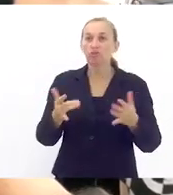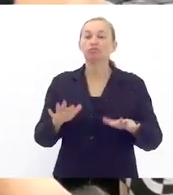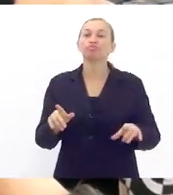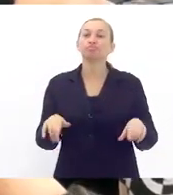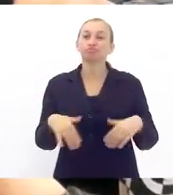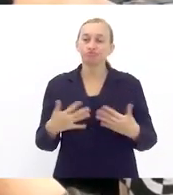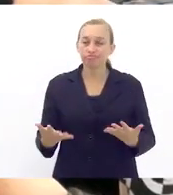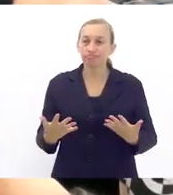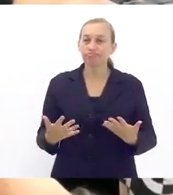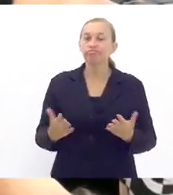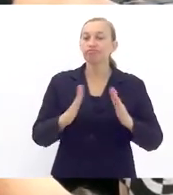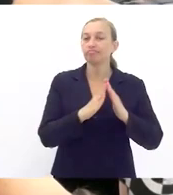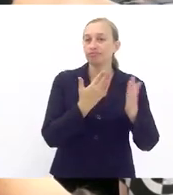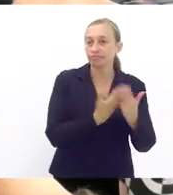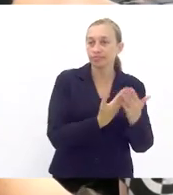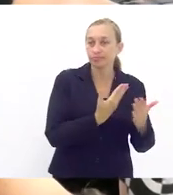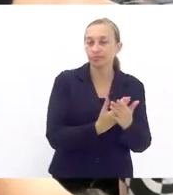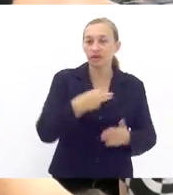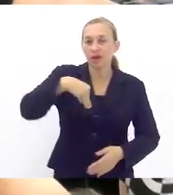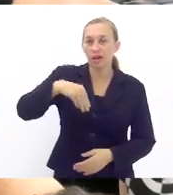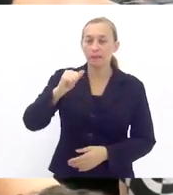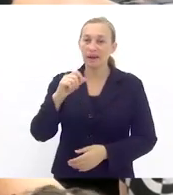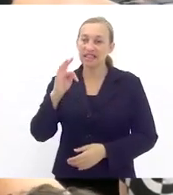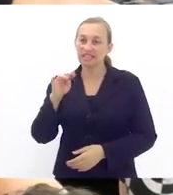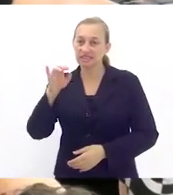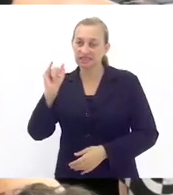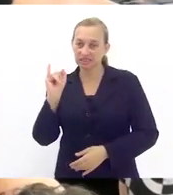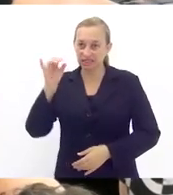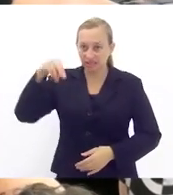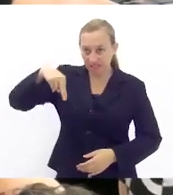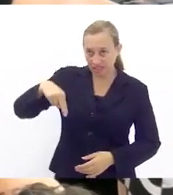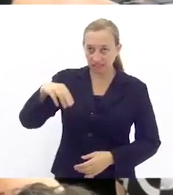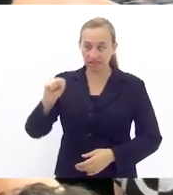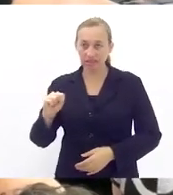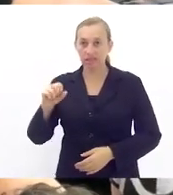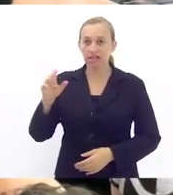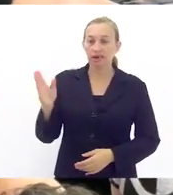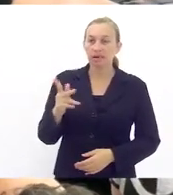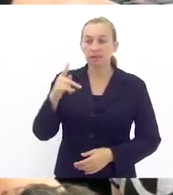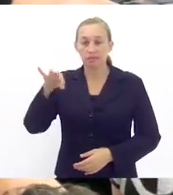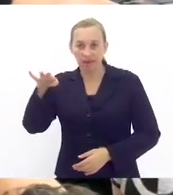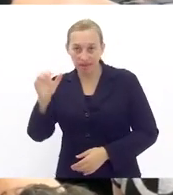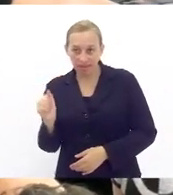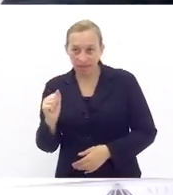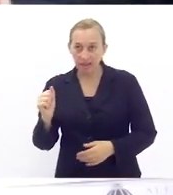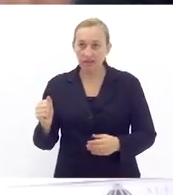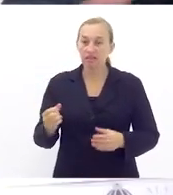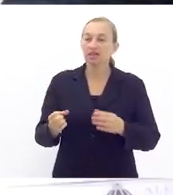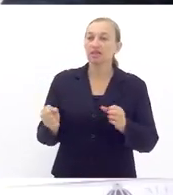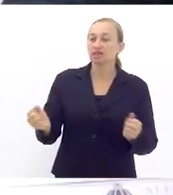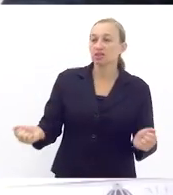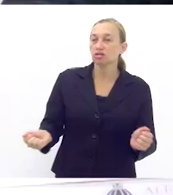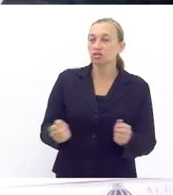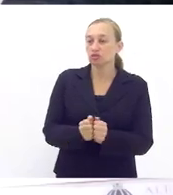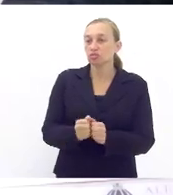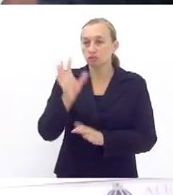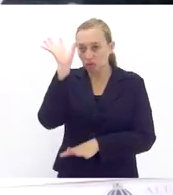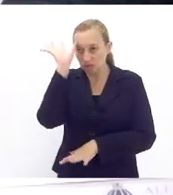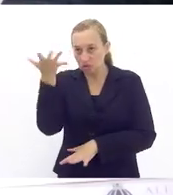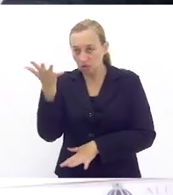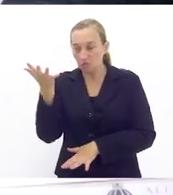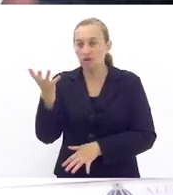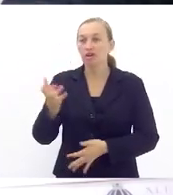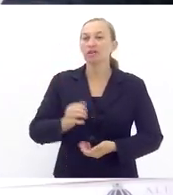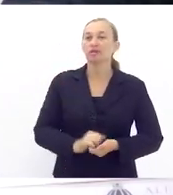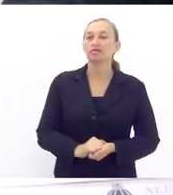Escola Martins Pena e nós estamos em Total disposição para construir juntos né as soluções para